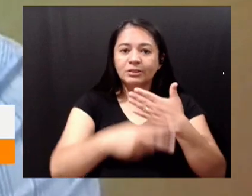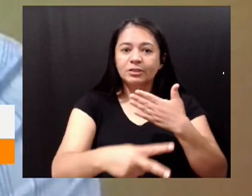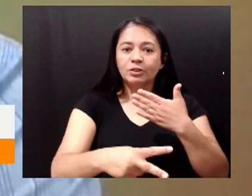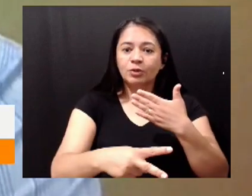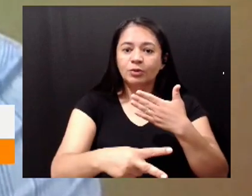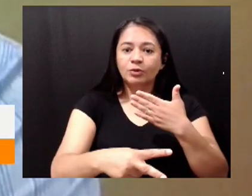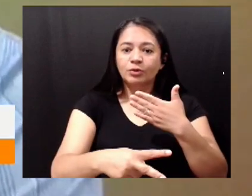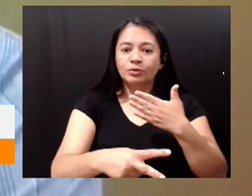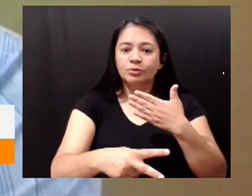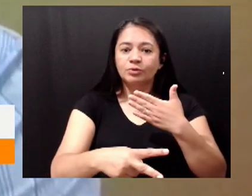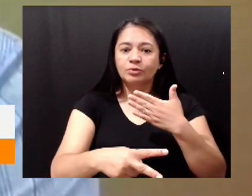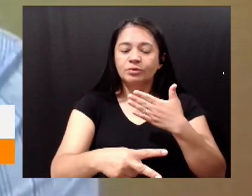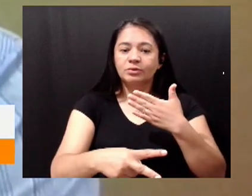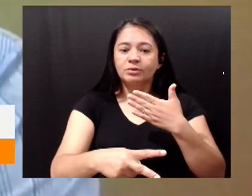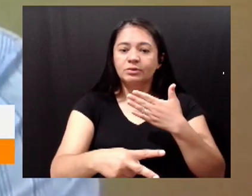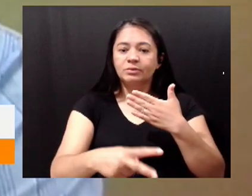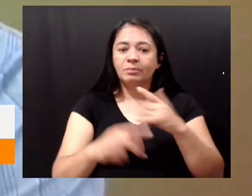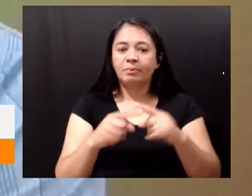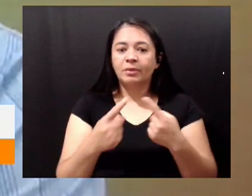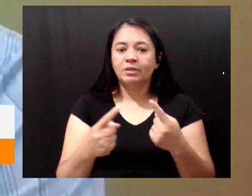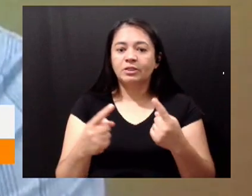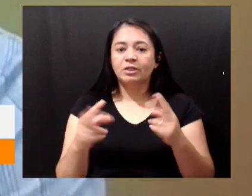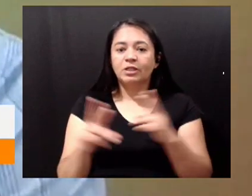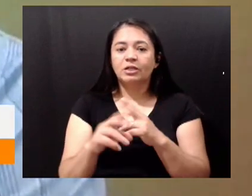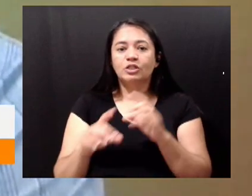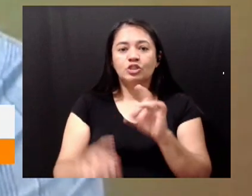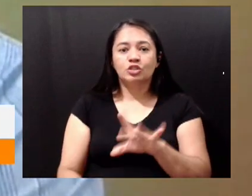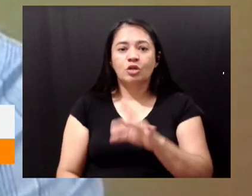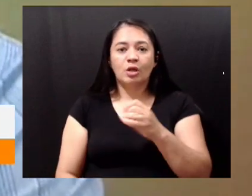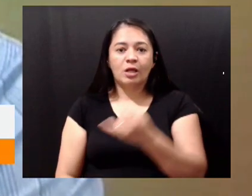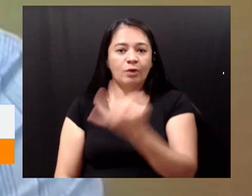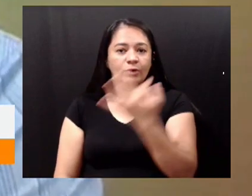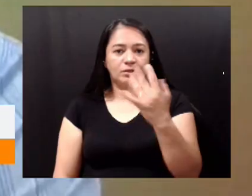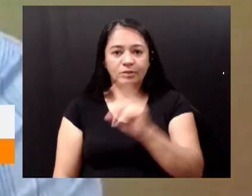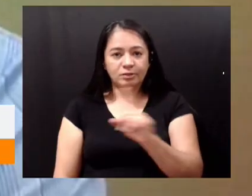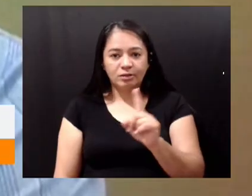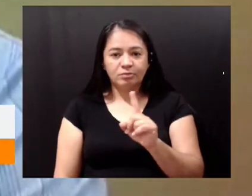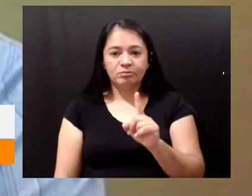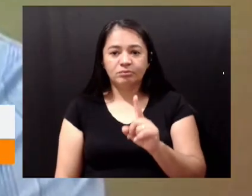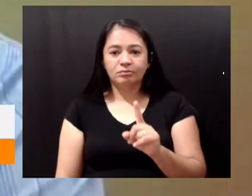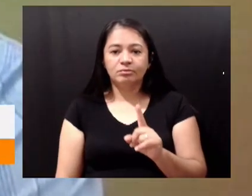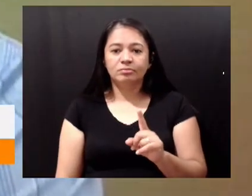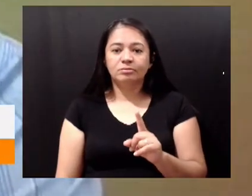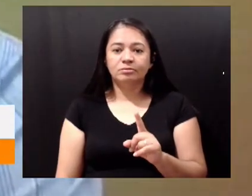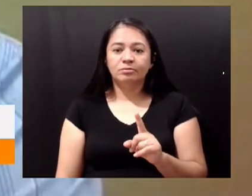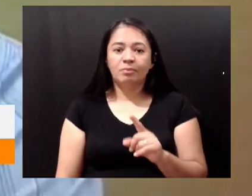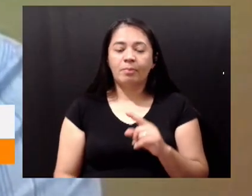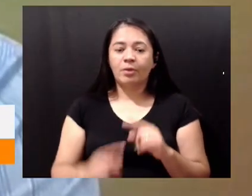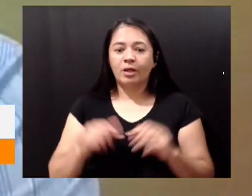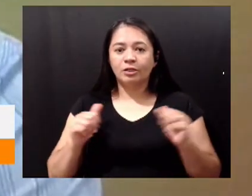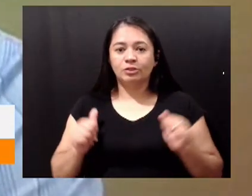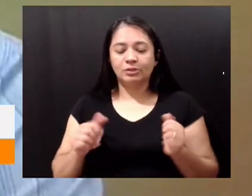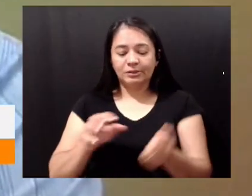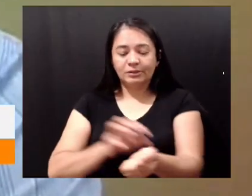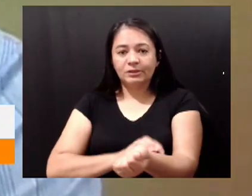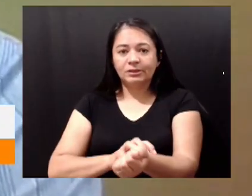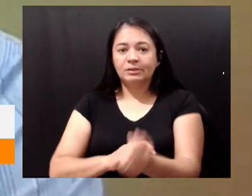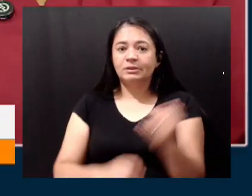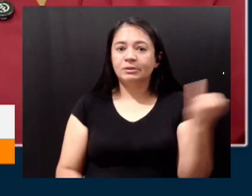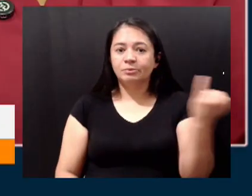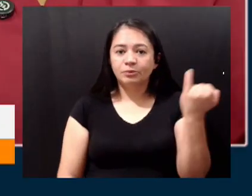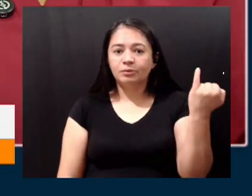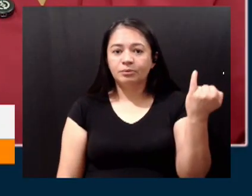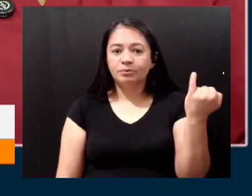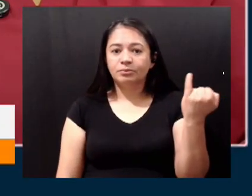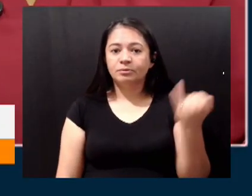não necessariamente relacionada à dose, né, Uhum. que são reações alérgicas importantes, né.